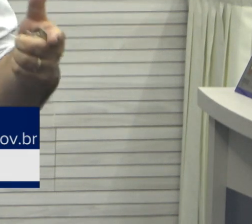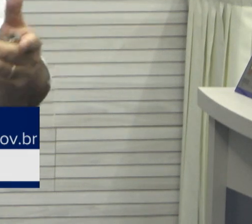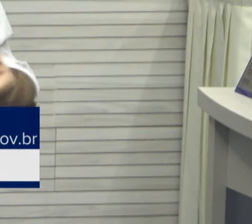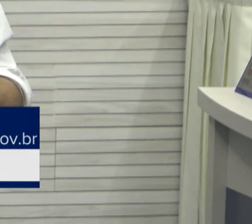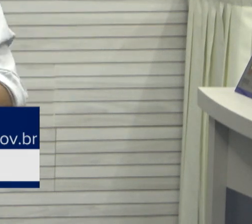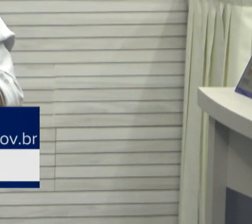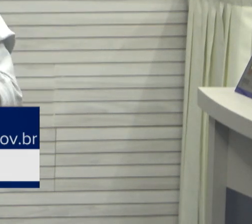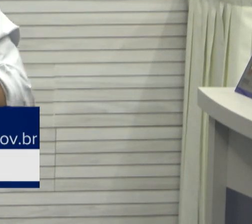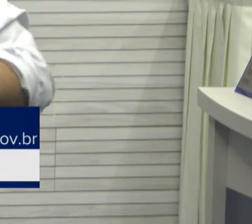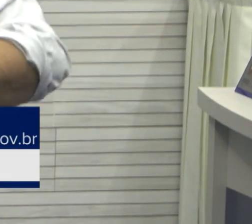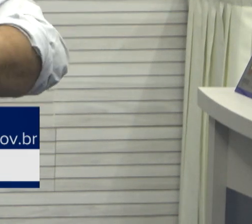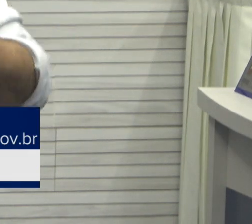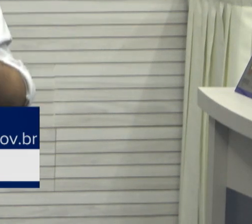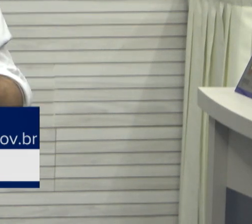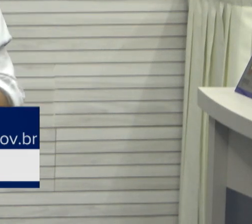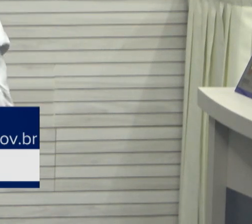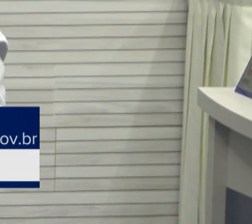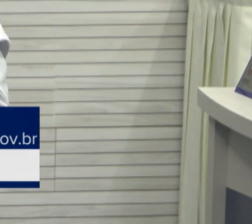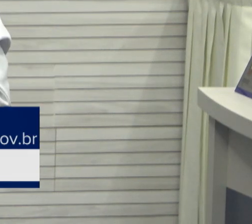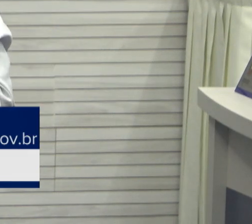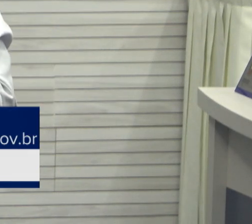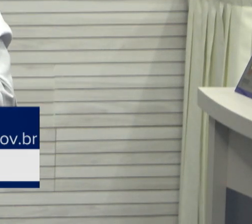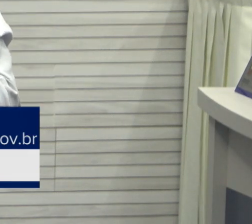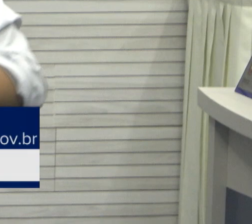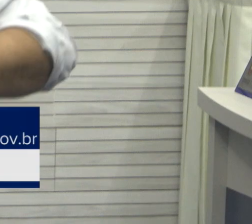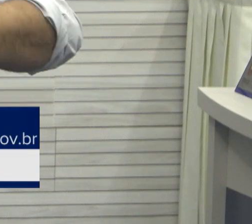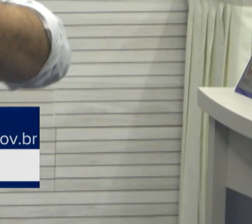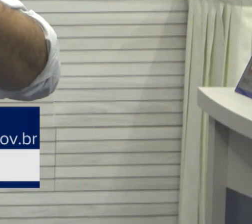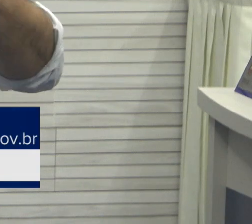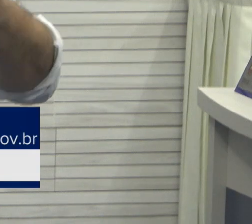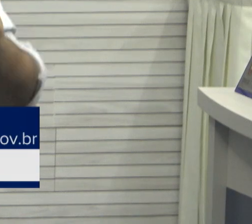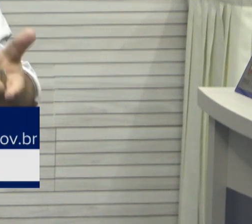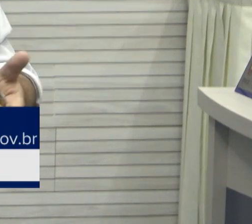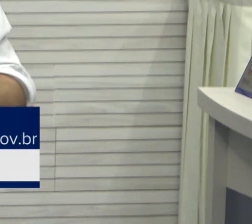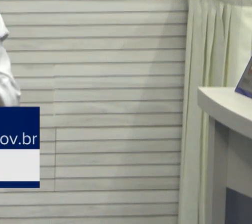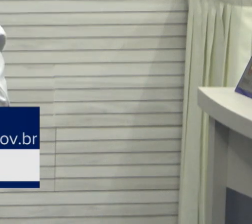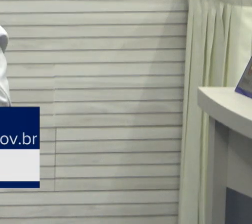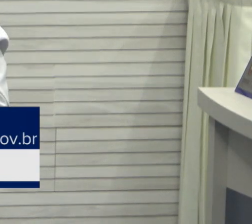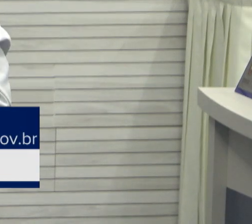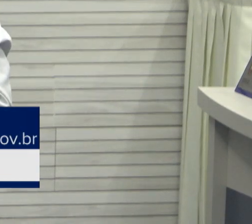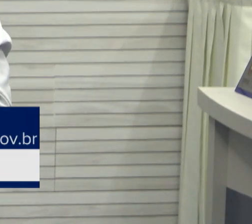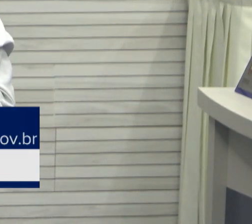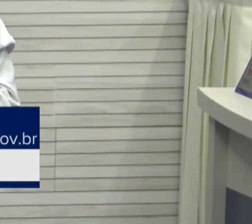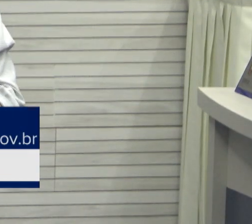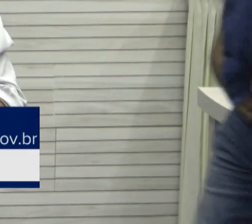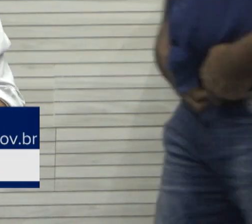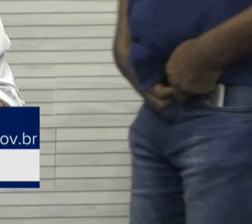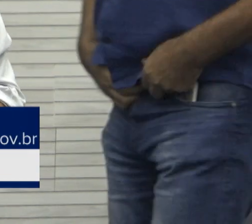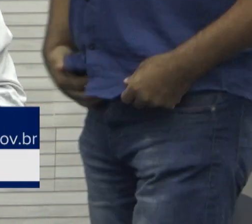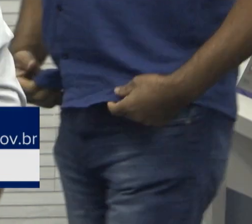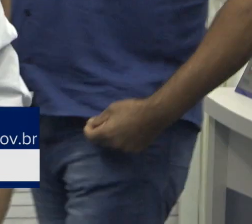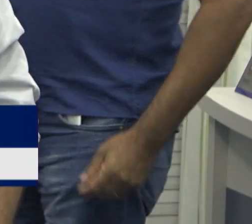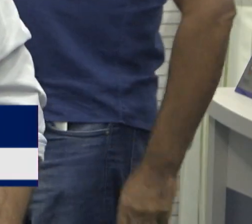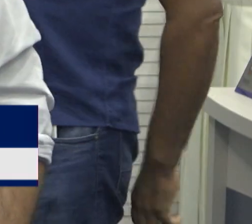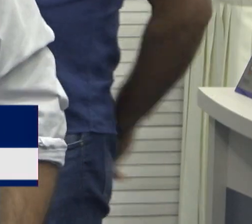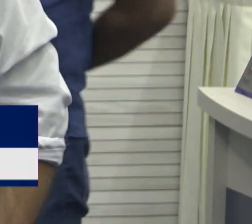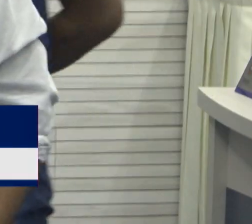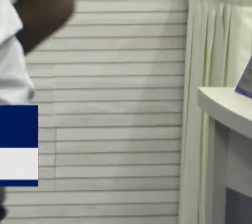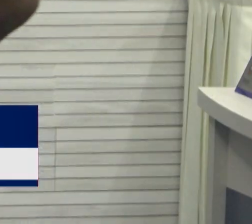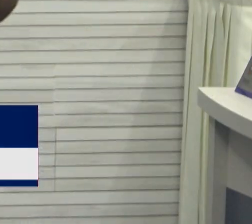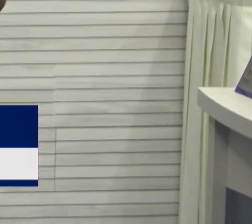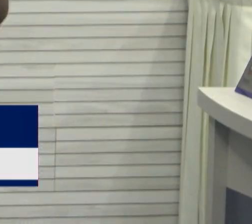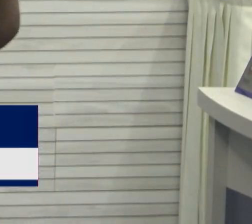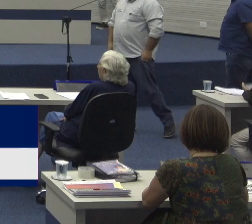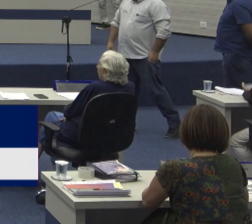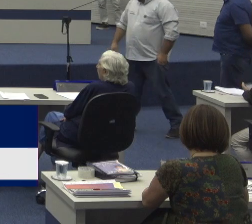servidor, fico indignado com a mentirada que fazem e fazem populismo com uma coisa tão séria. Obrigado, Juvenil. Colega vereador, só